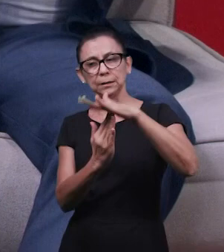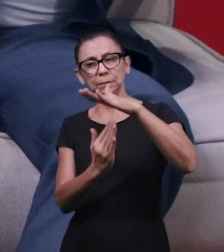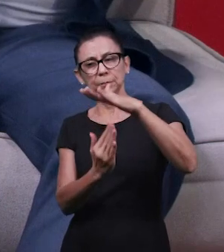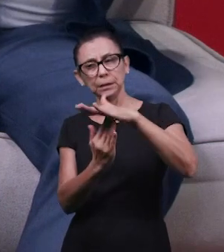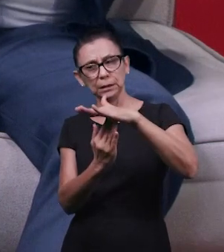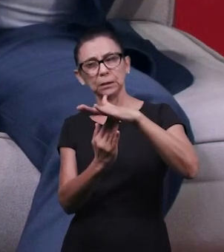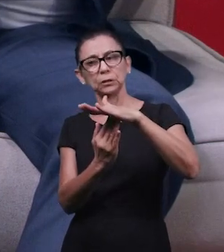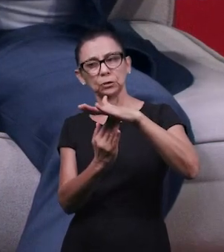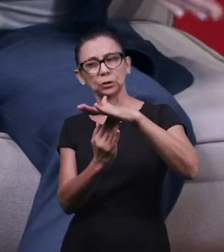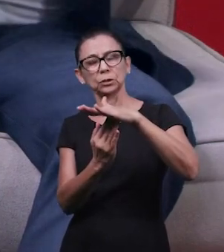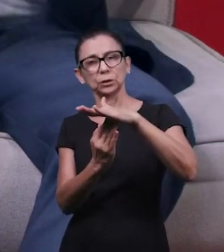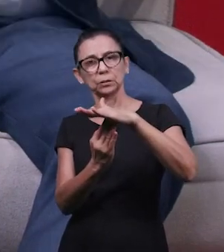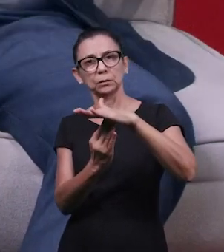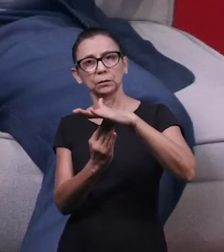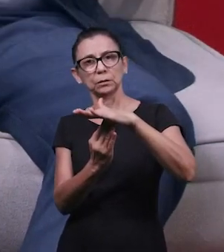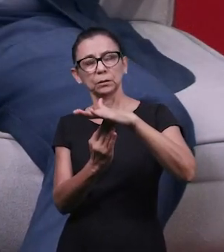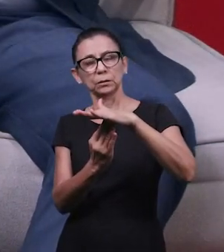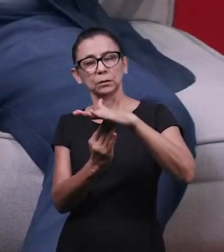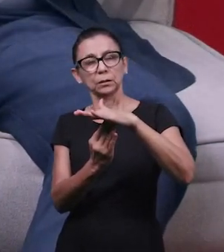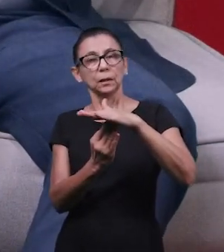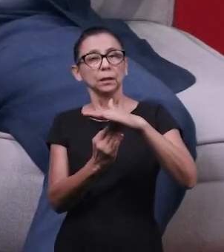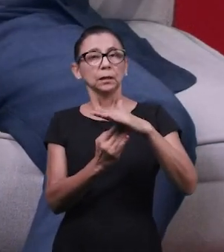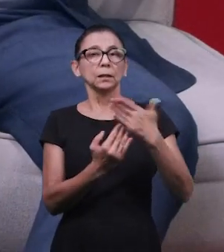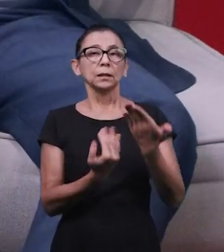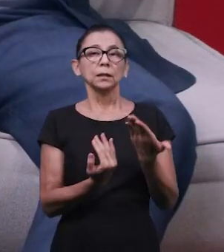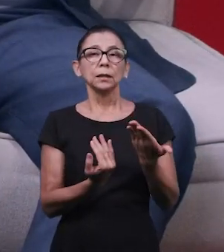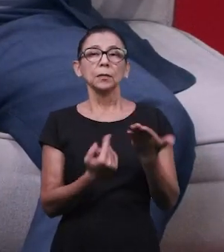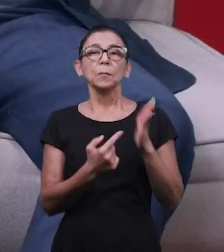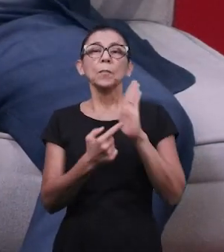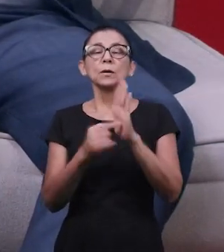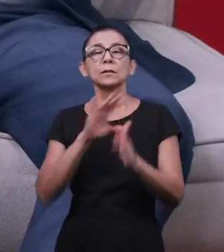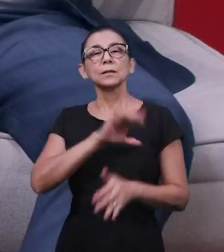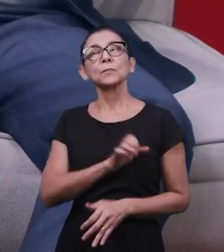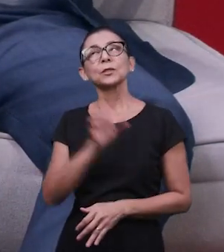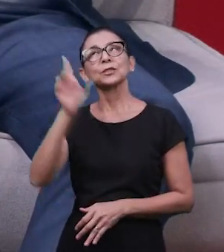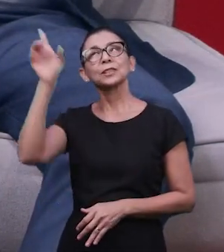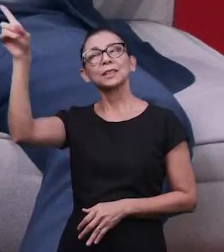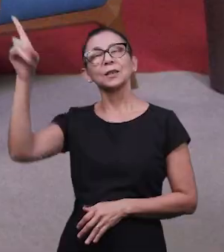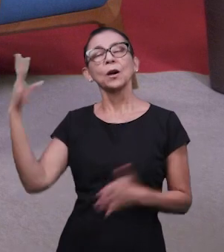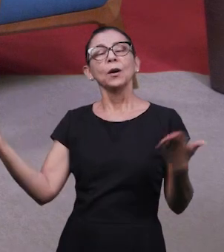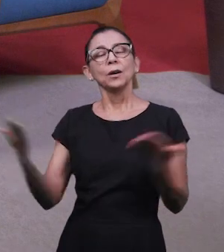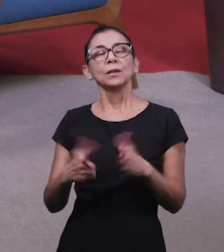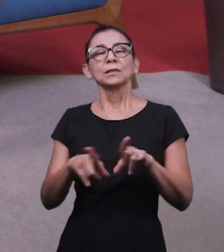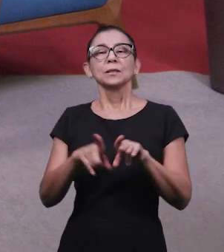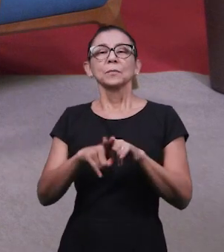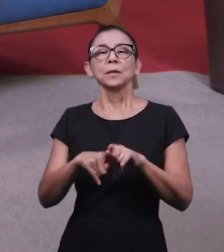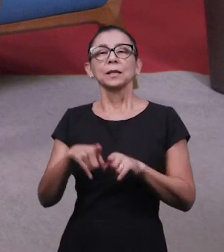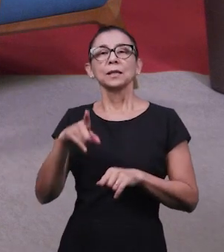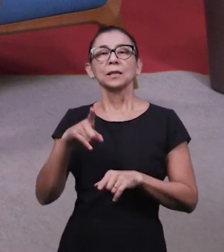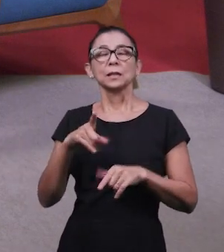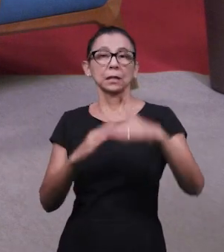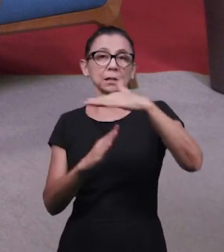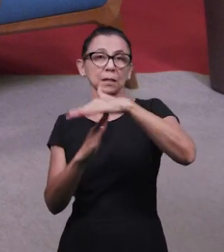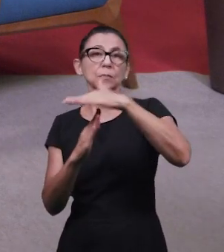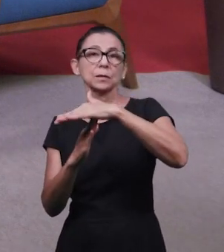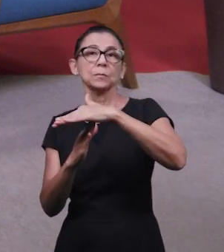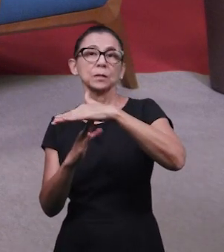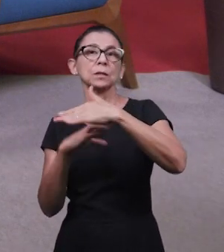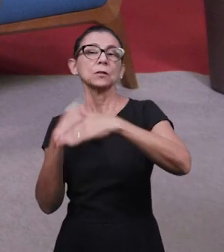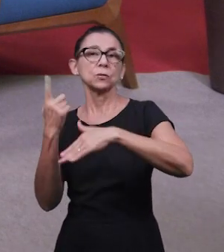Eu estou te dando uma chance. Agora, não passe desse limite, senão vai ter